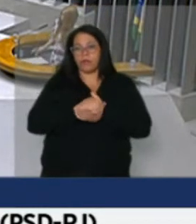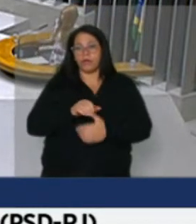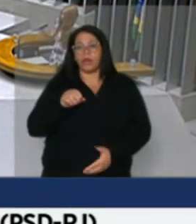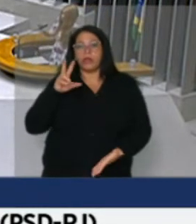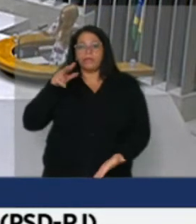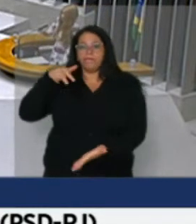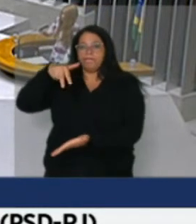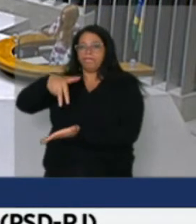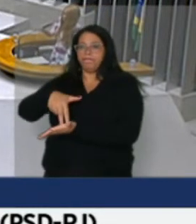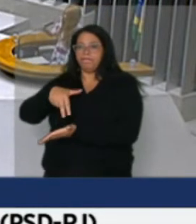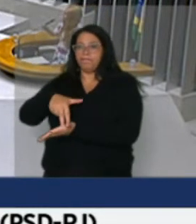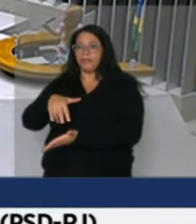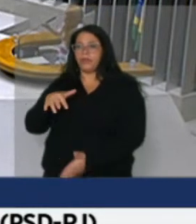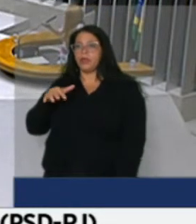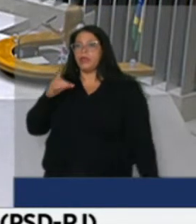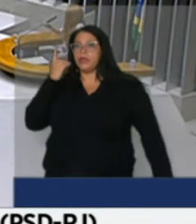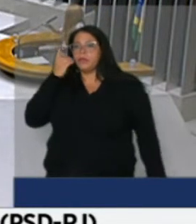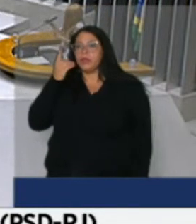Lis.